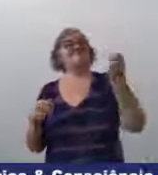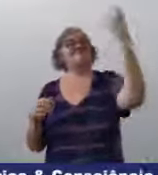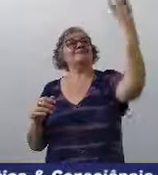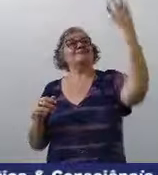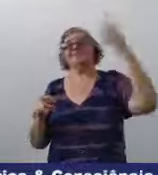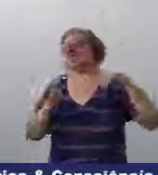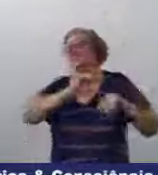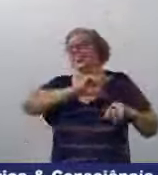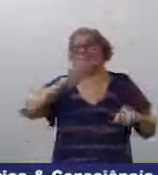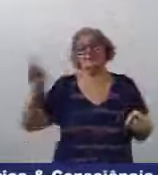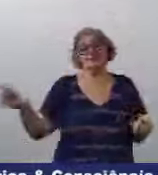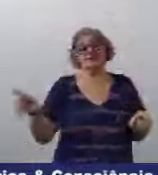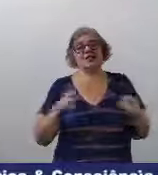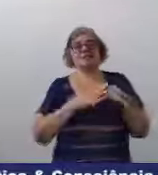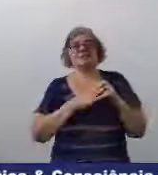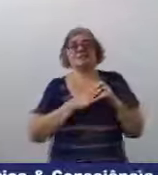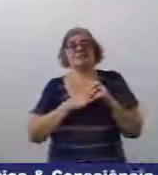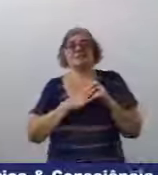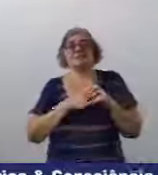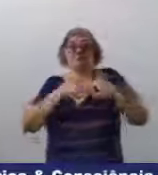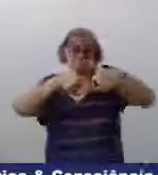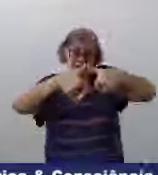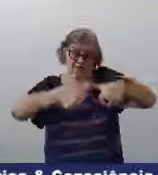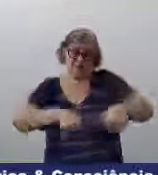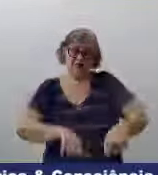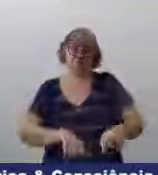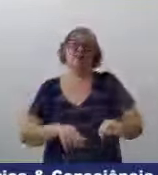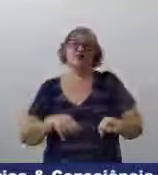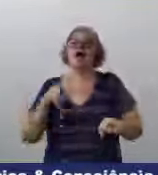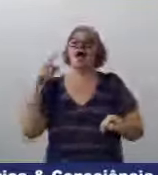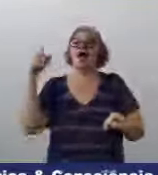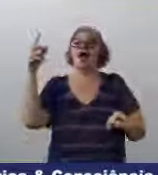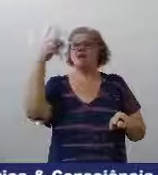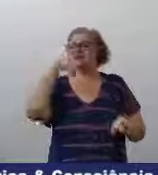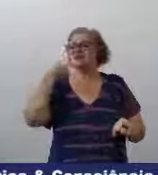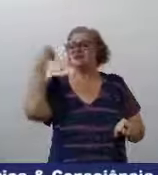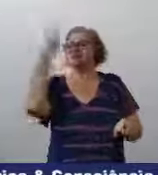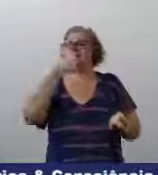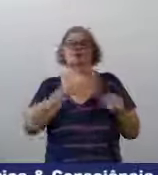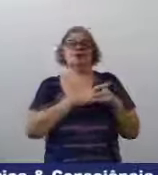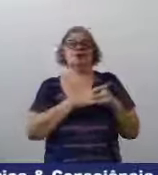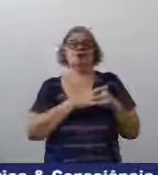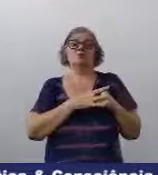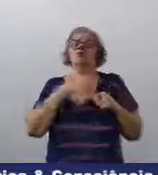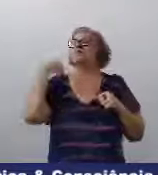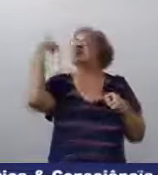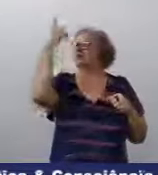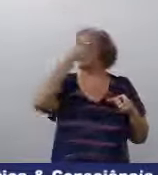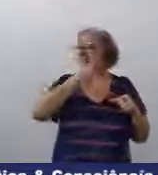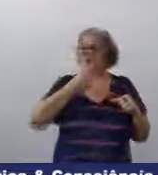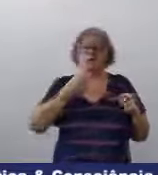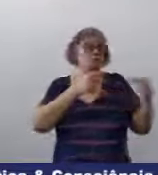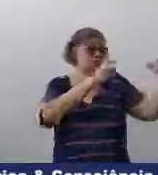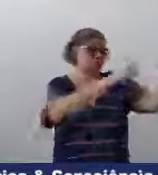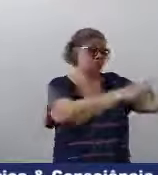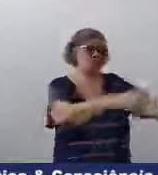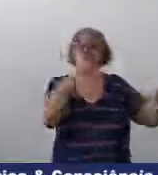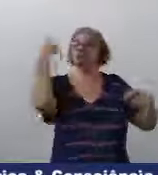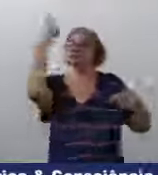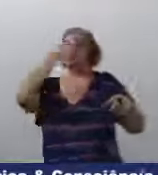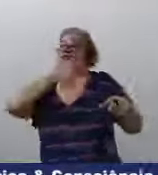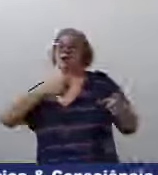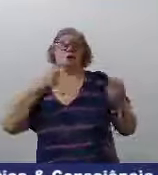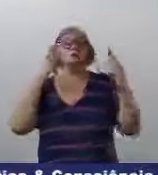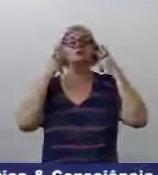numa dimensão espiritual, não tem por que pretender ficar preso ao tempo. O tempo é